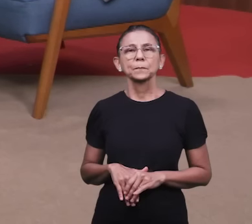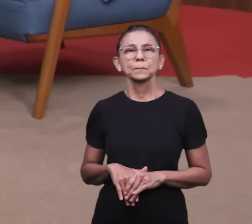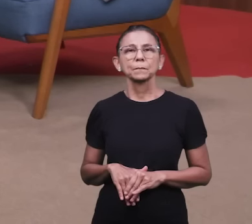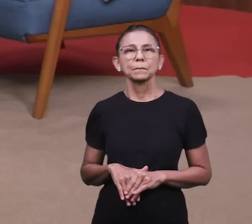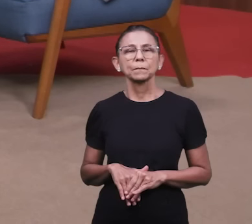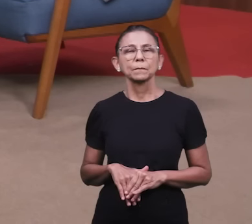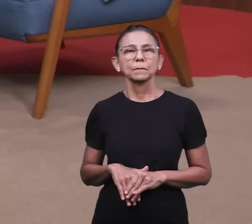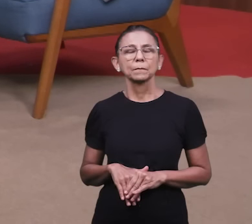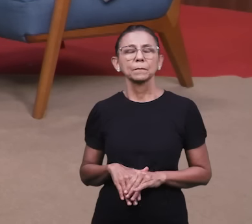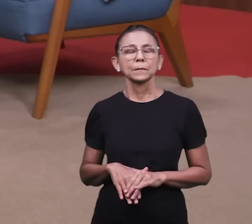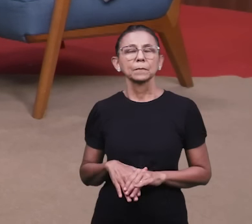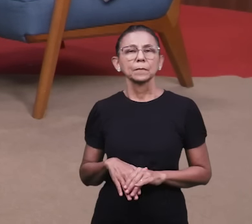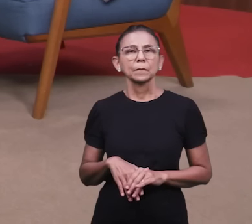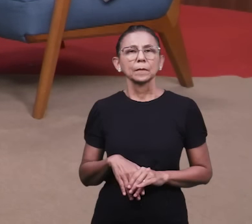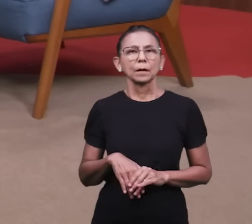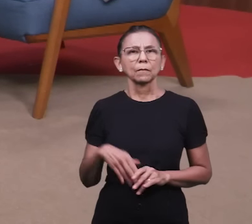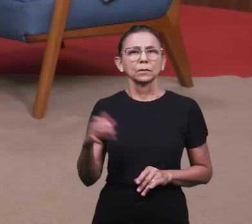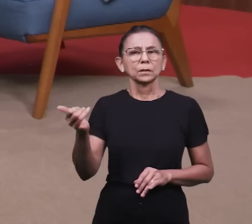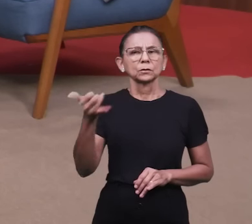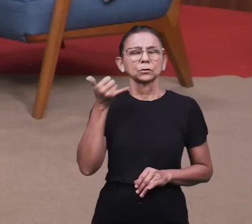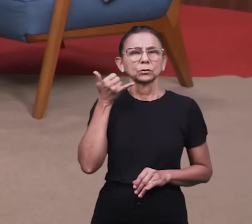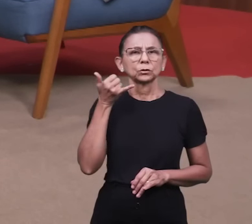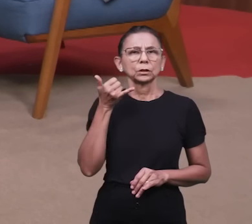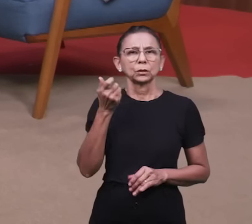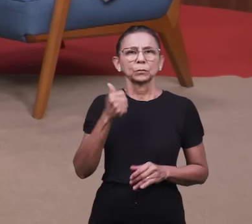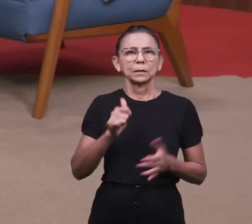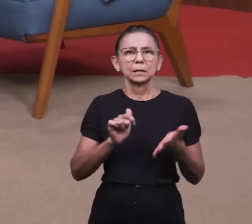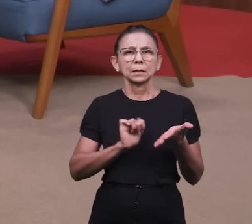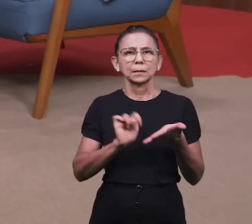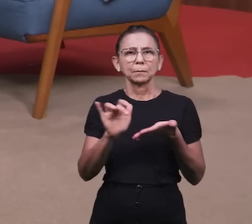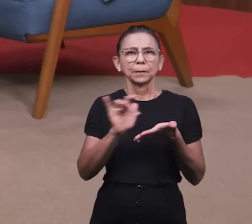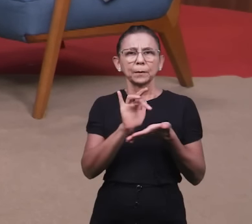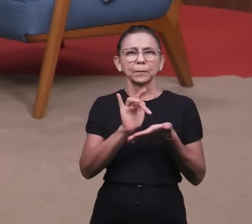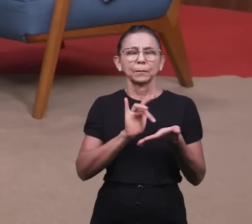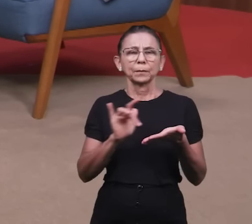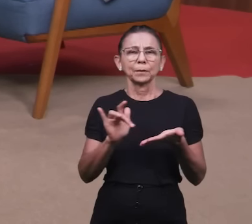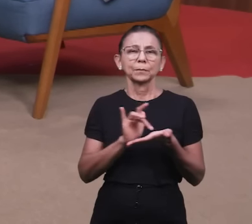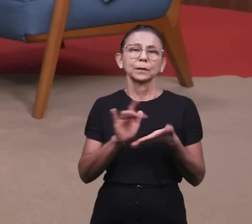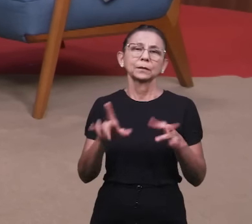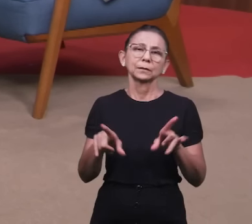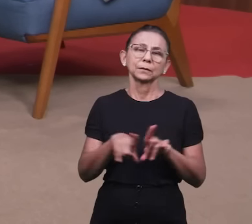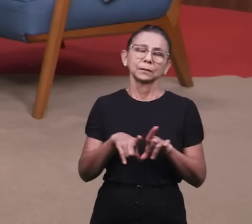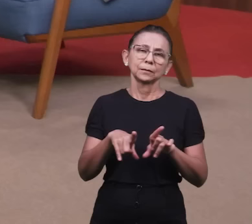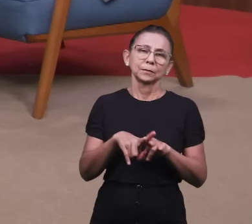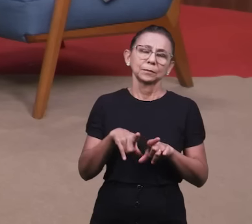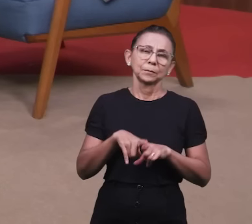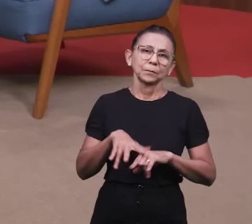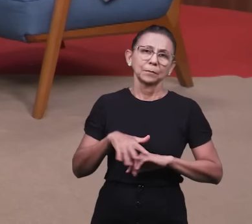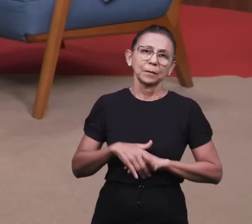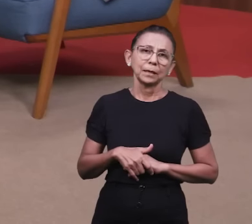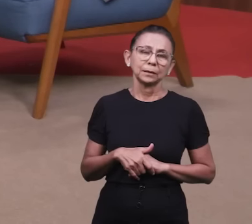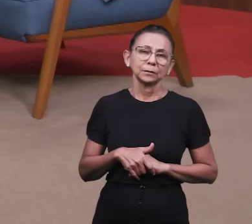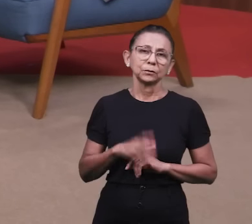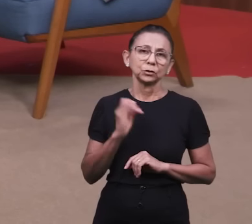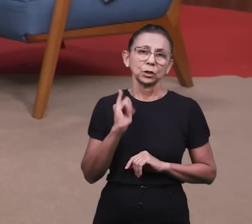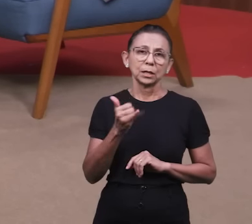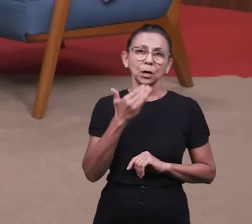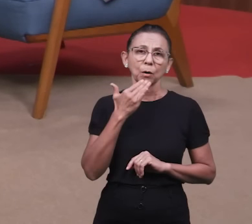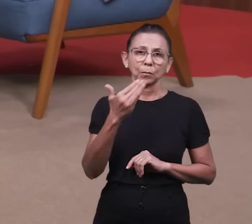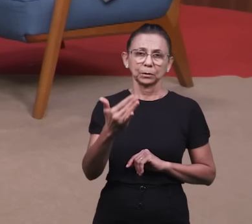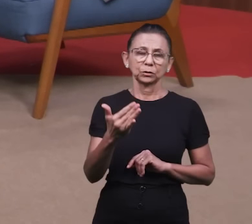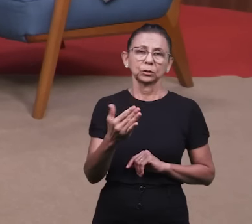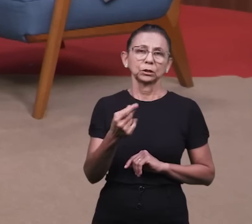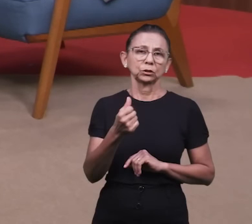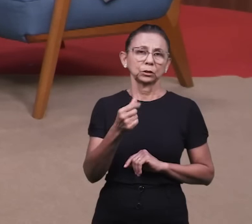redirecionar para ligação não precisa nem digitar o número Tá mas eu quero chamar atenção Para uma coisa nós não vamos te pedir